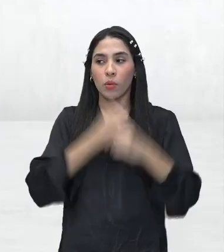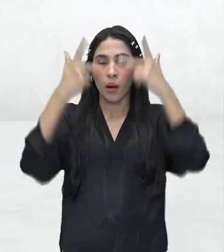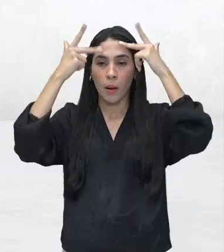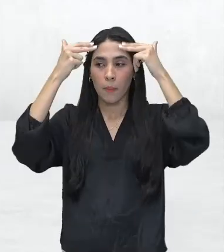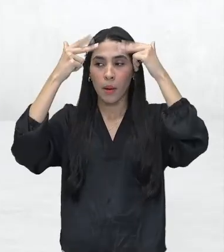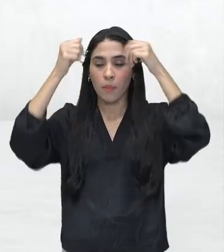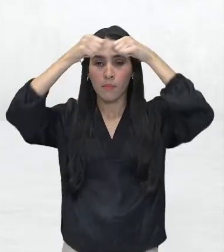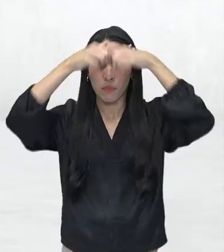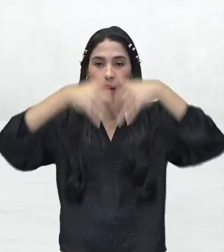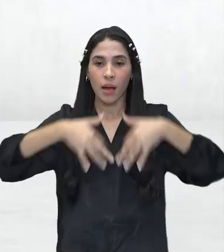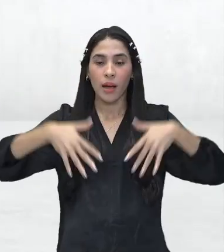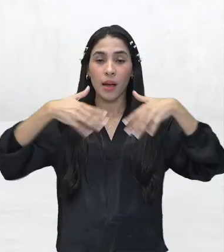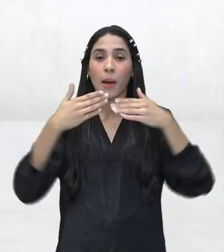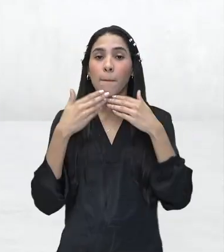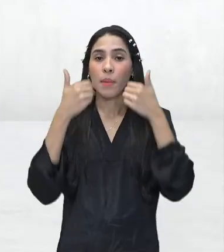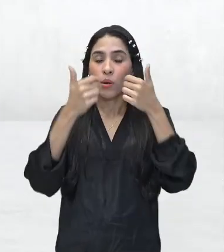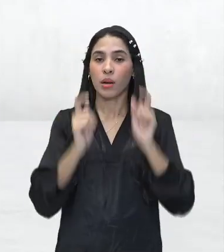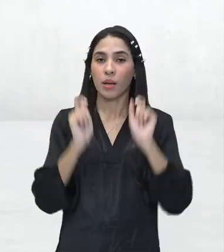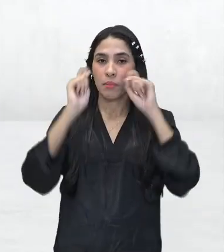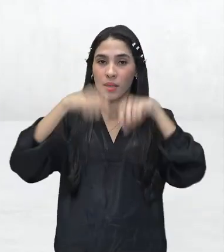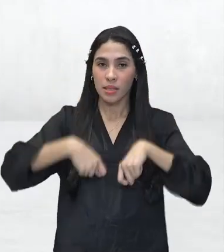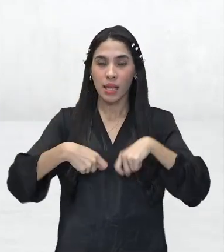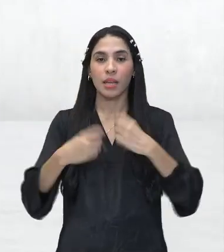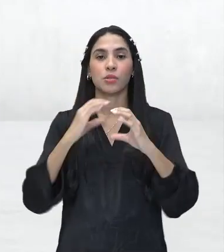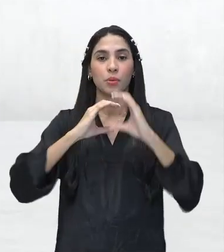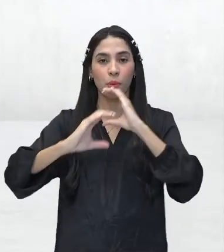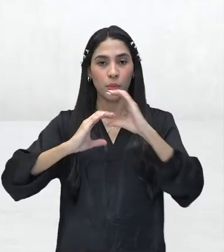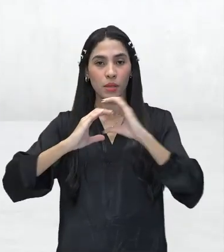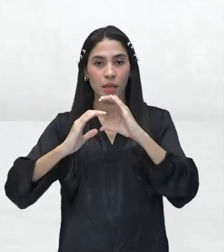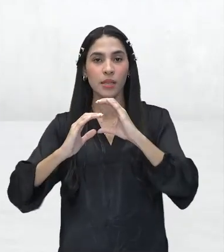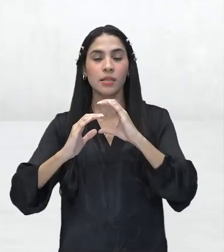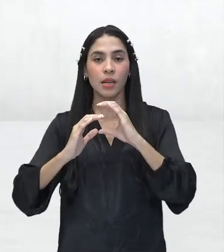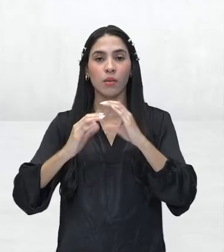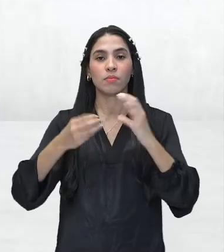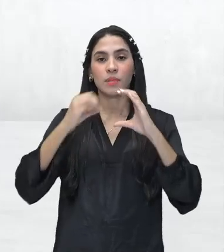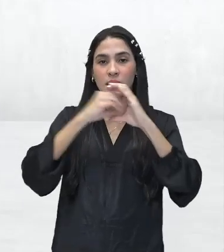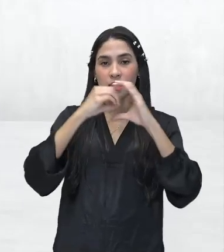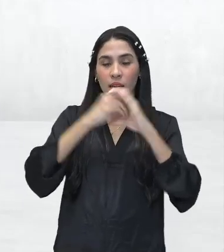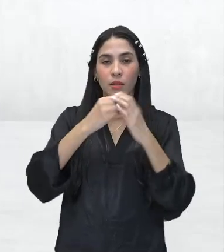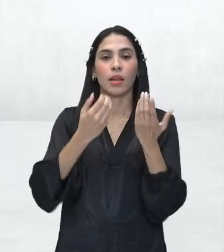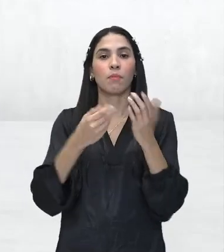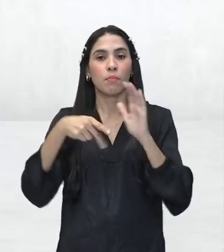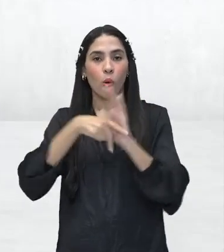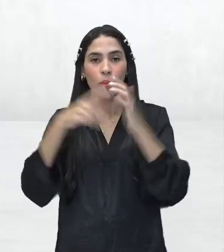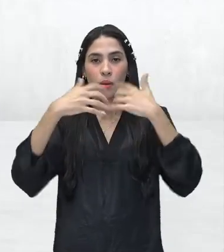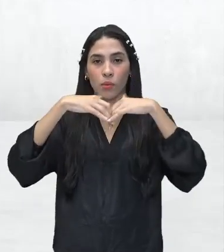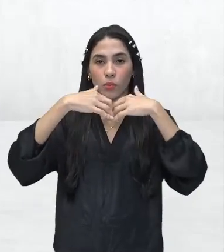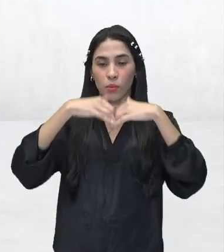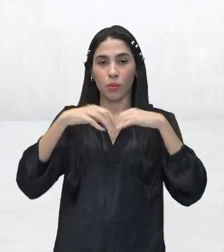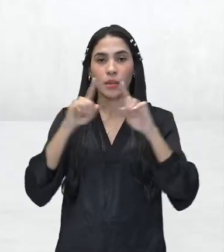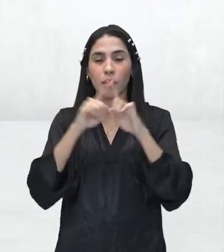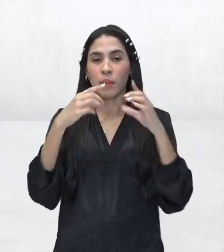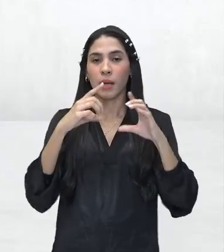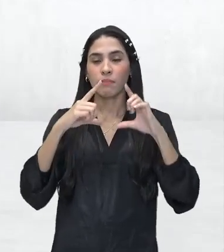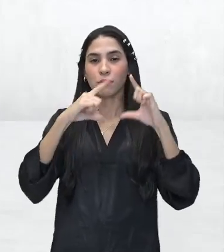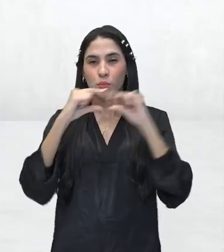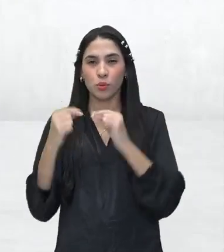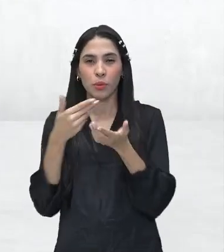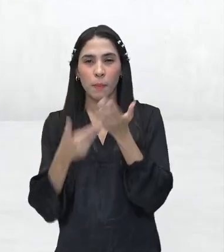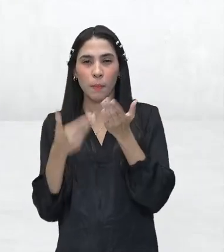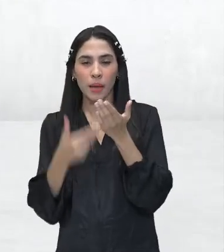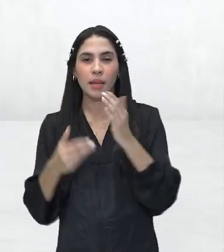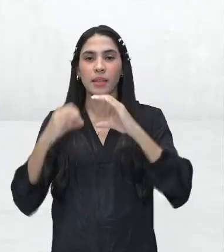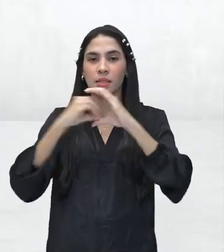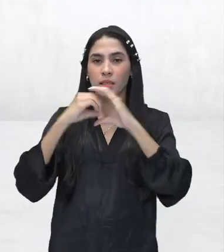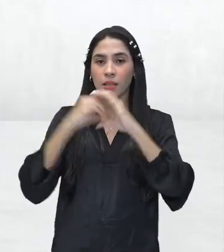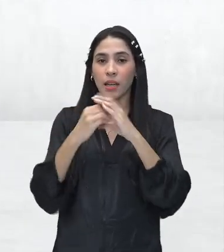que melhora a capacidade de comunicação entre células nervosas e reduz a perda celular